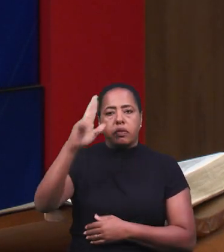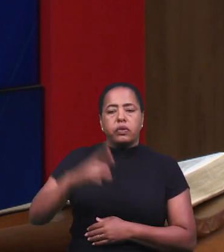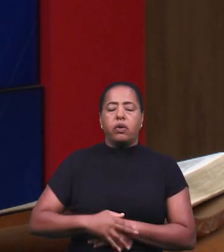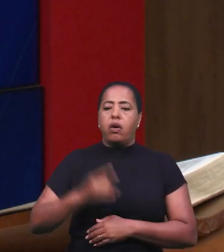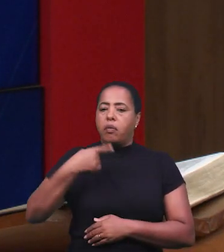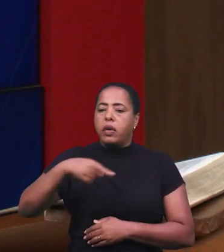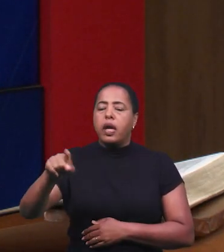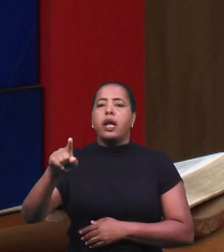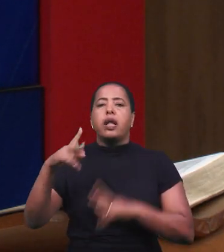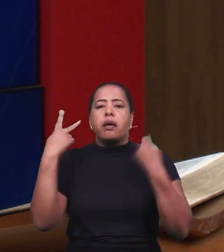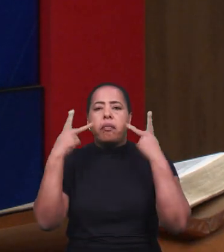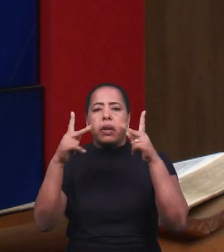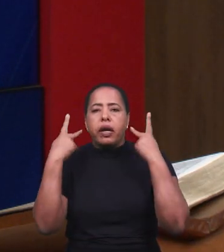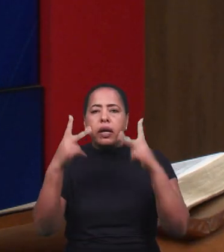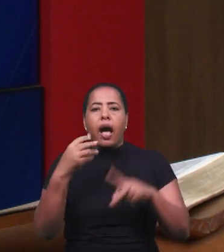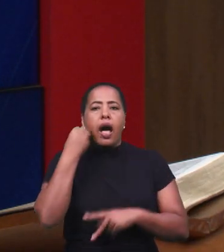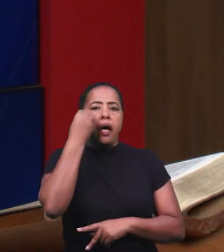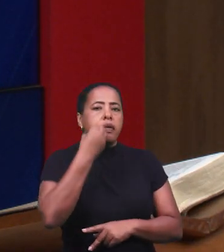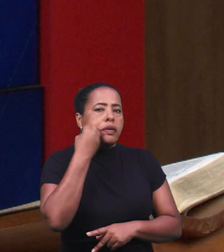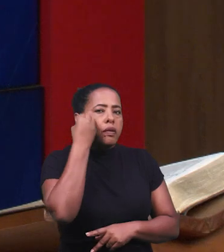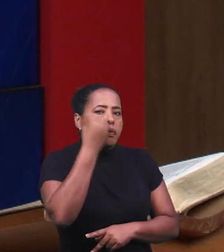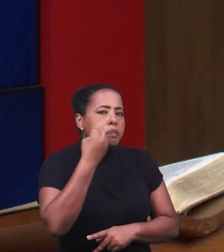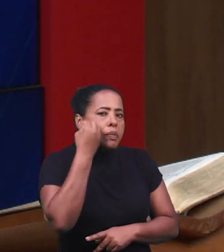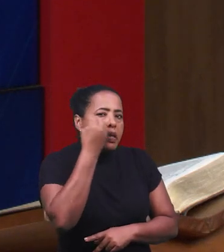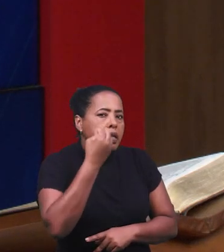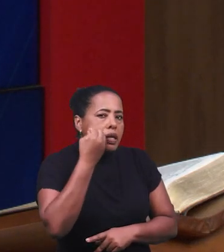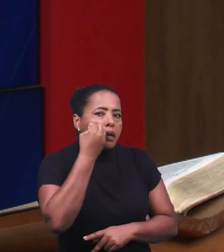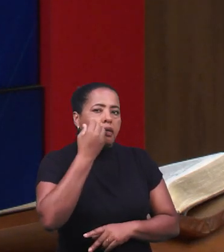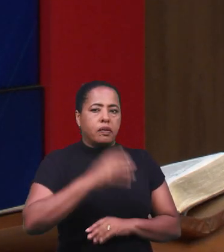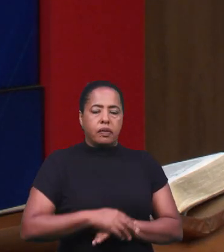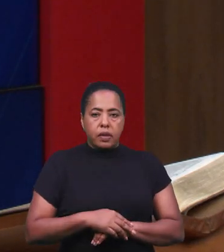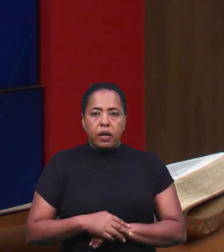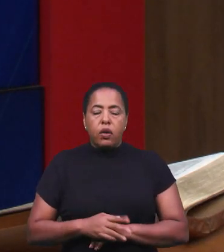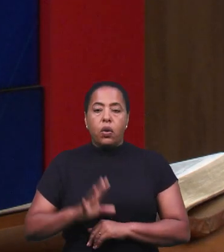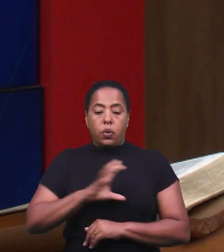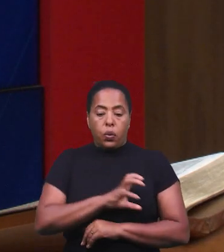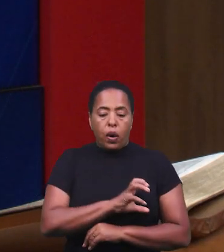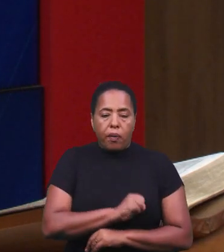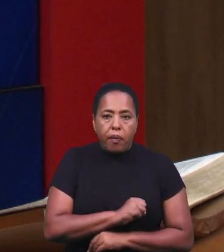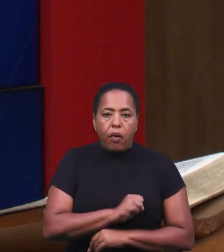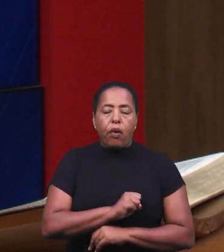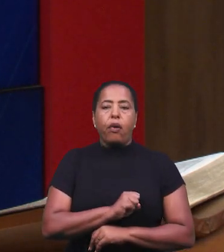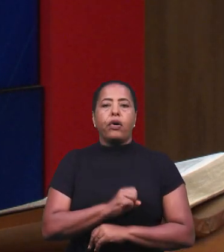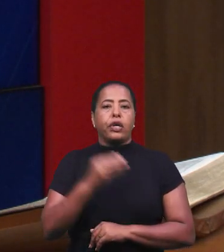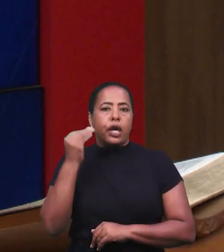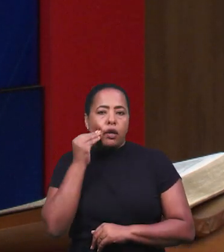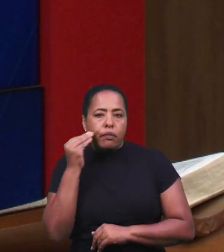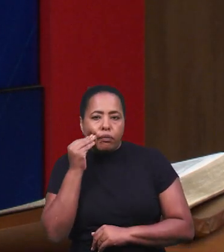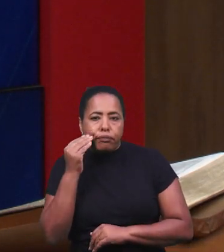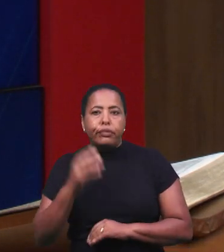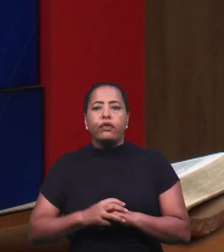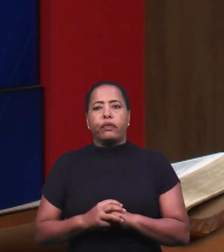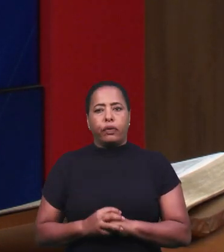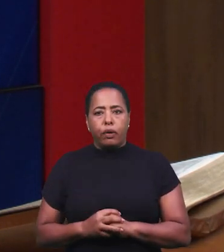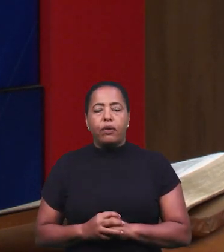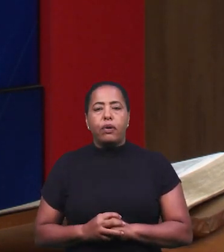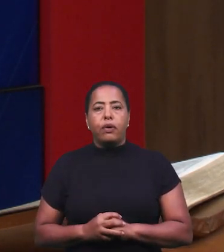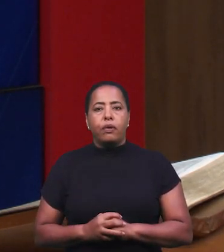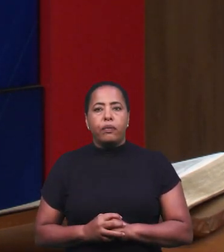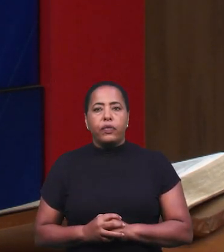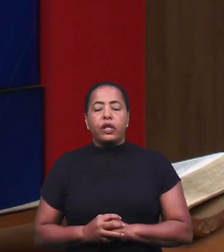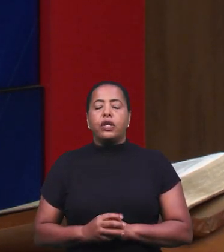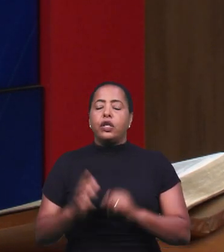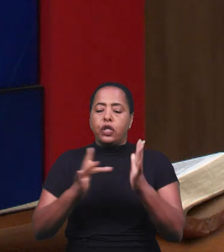que ele viveu. Ele ia falar de um amor que ele experimentou. Ele ia pregar um Jesus que ressuscitou porque ele teve a